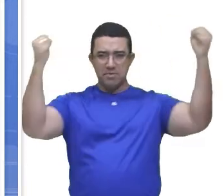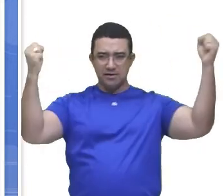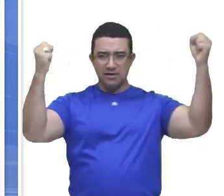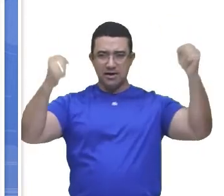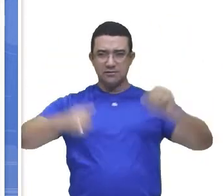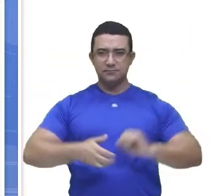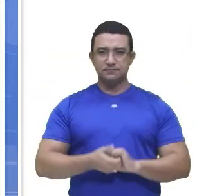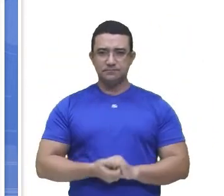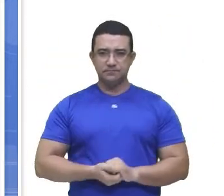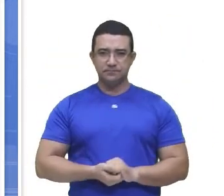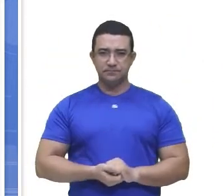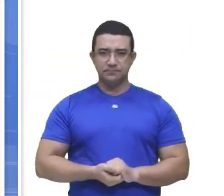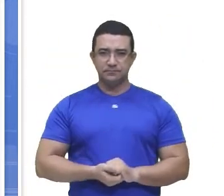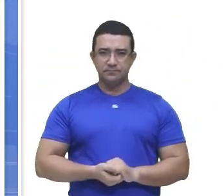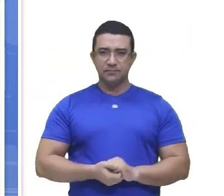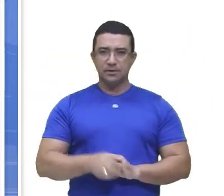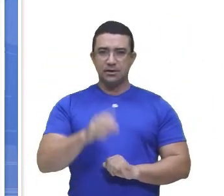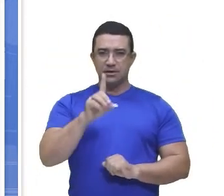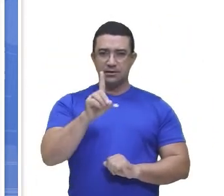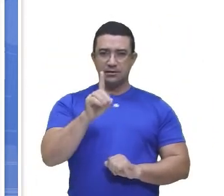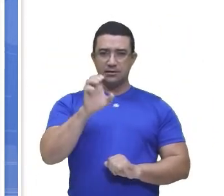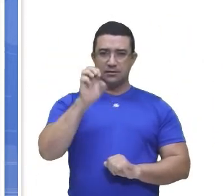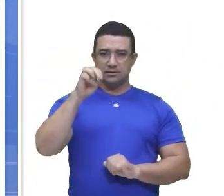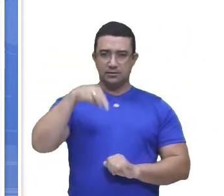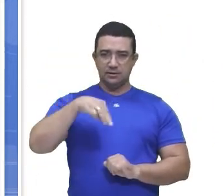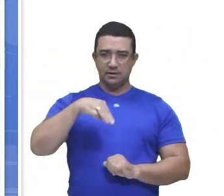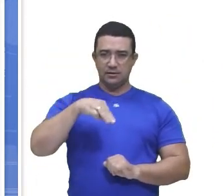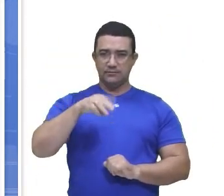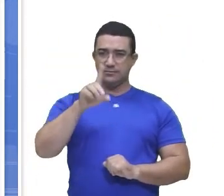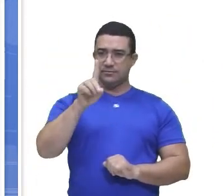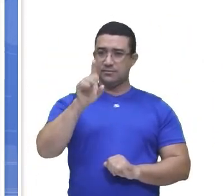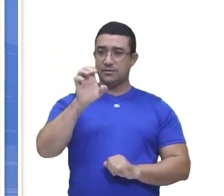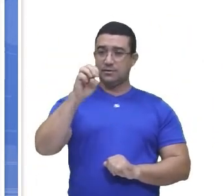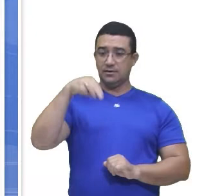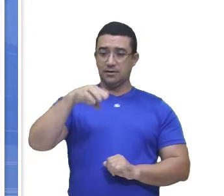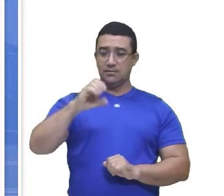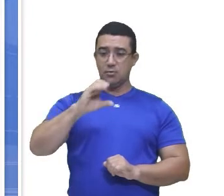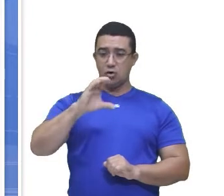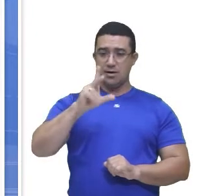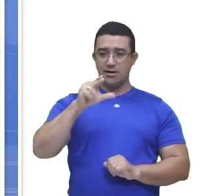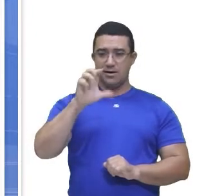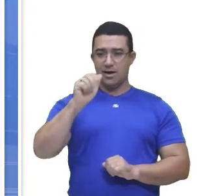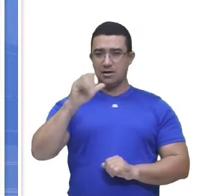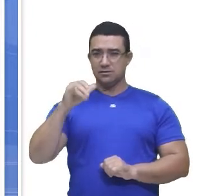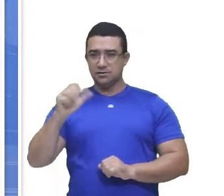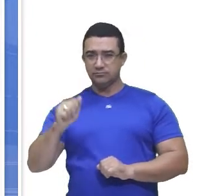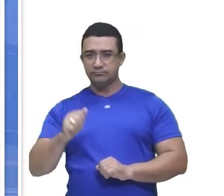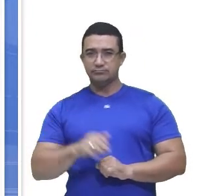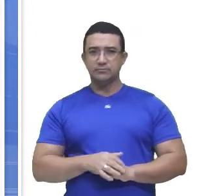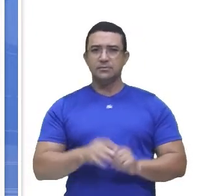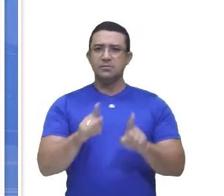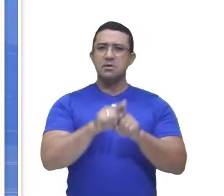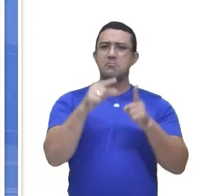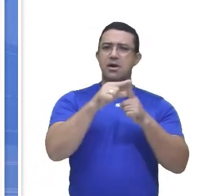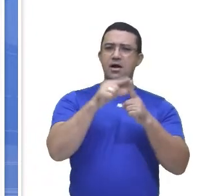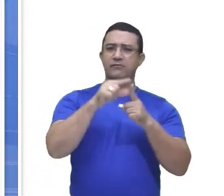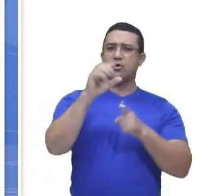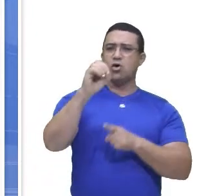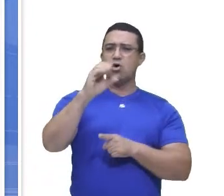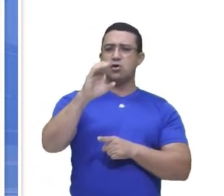português, a democracia, que é a tônica cia. Es un océano de libertad. Né? Oceano já está aqui, olha, já está